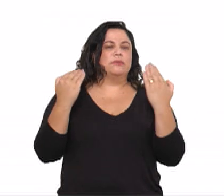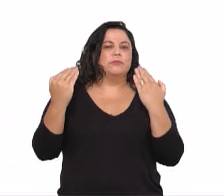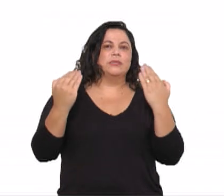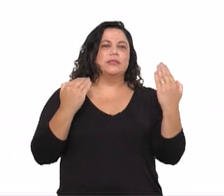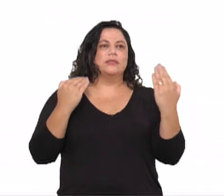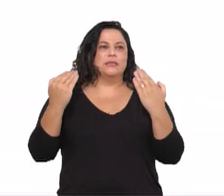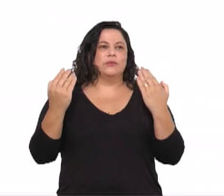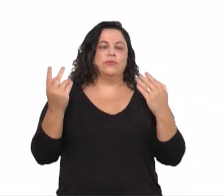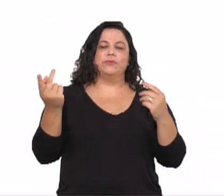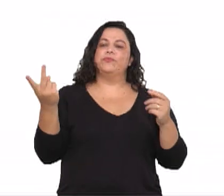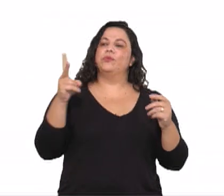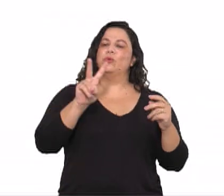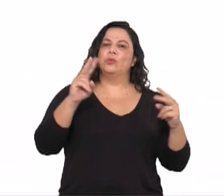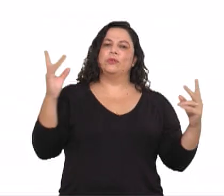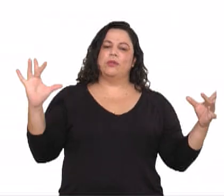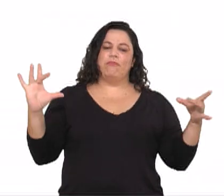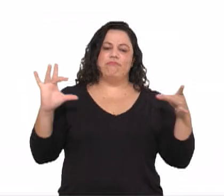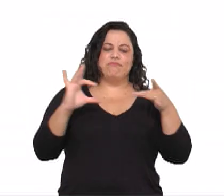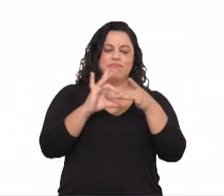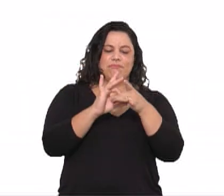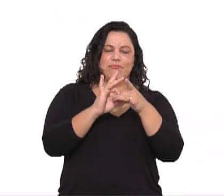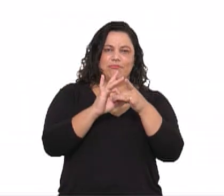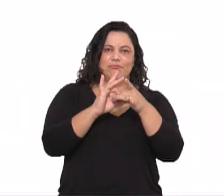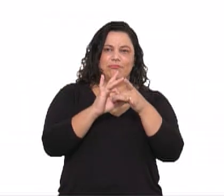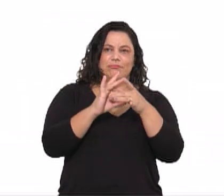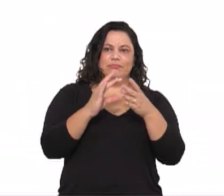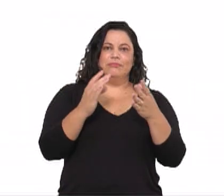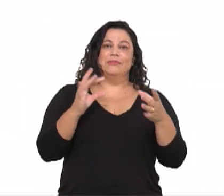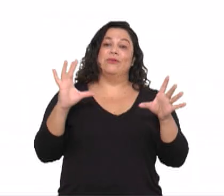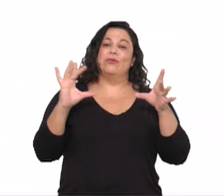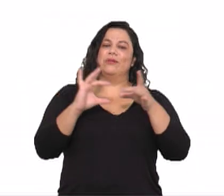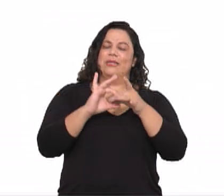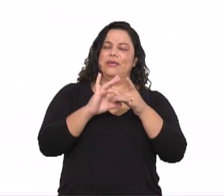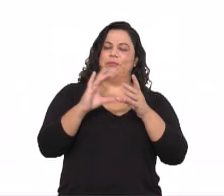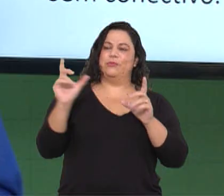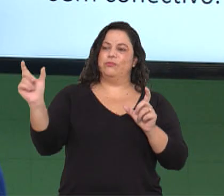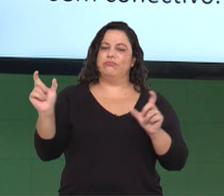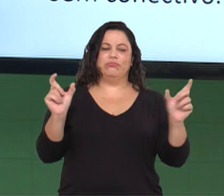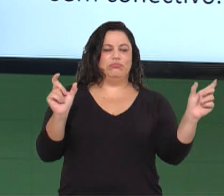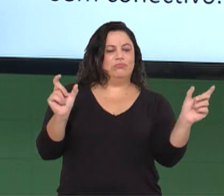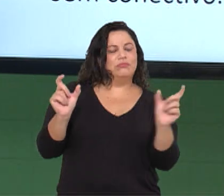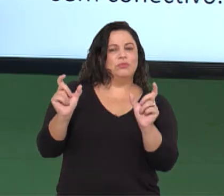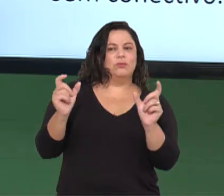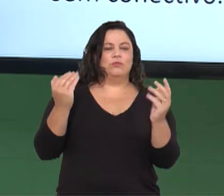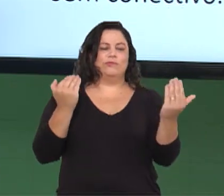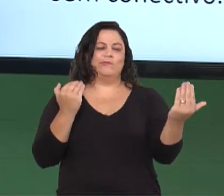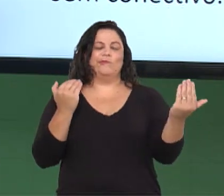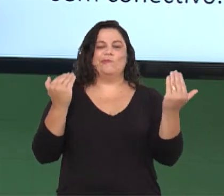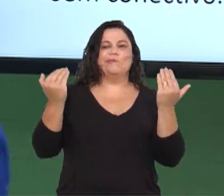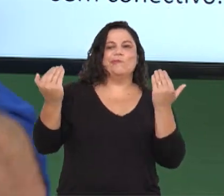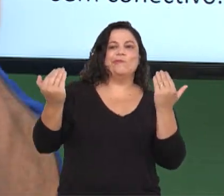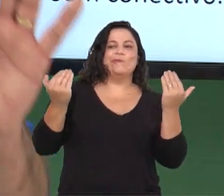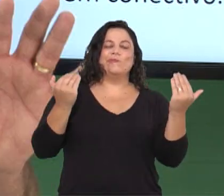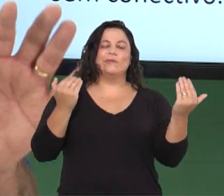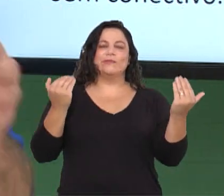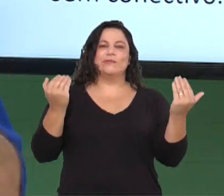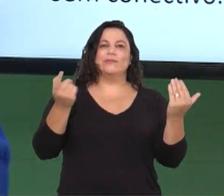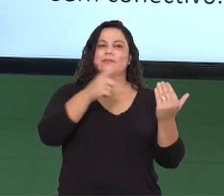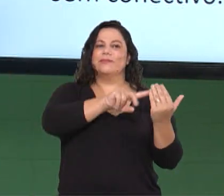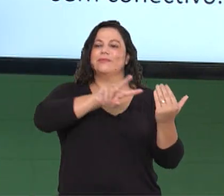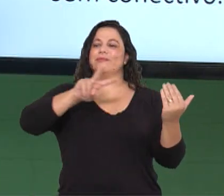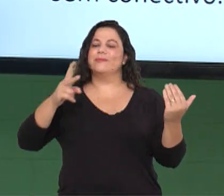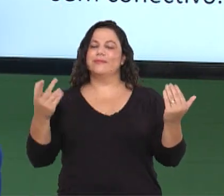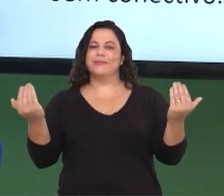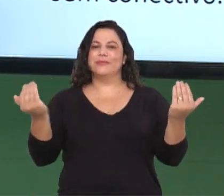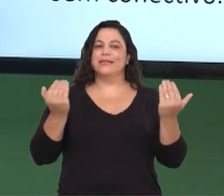aproximação de dois termos ligados por um conectivo. Então, eu vou comparar dois termos e